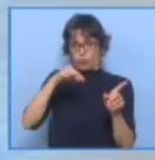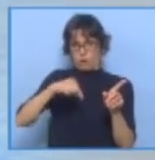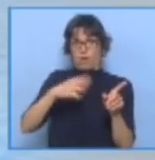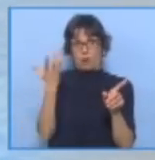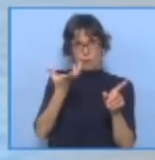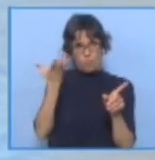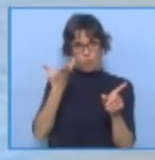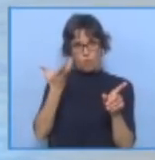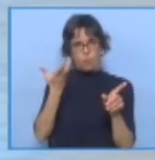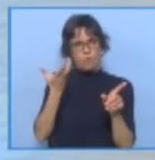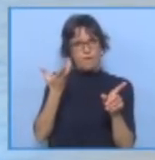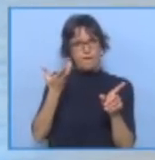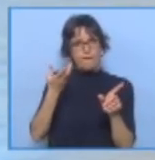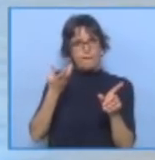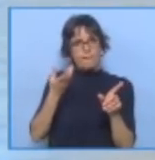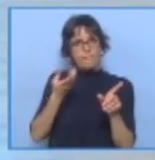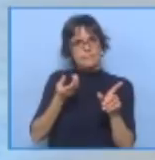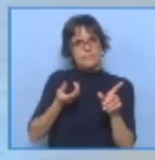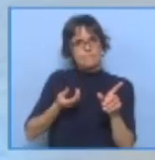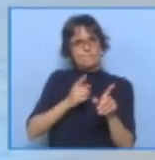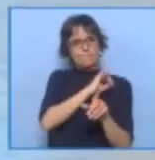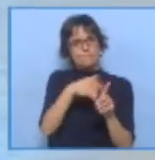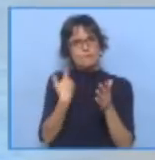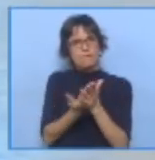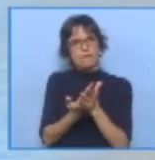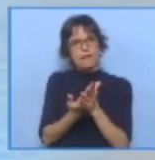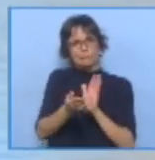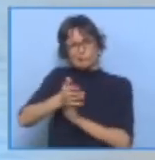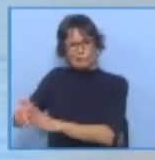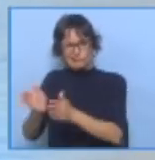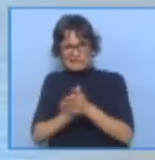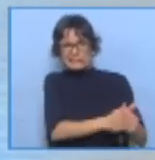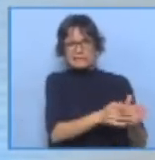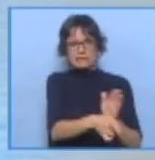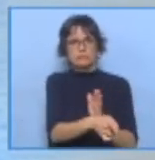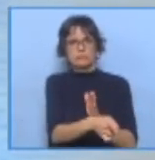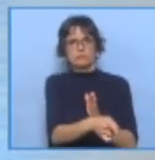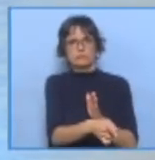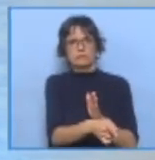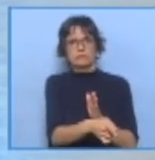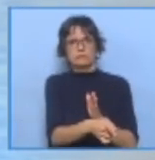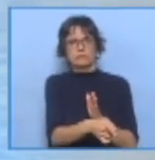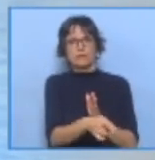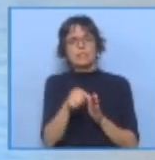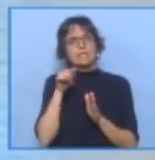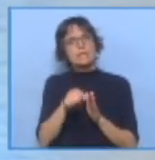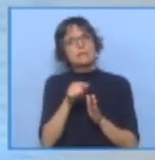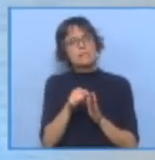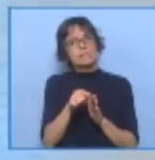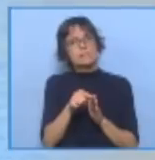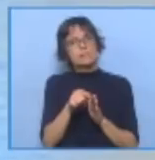de extremismos, ou seja, falta exatamente este diálogo, esta